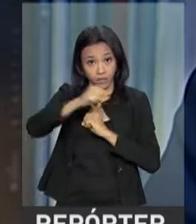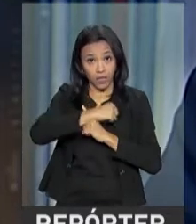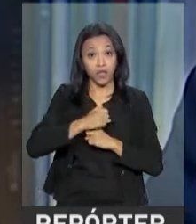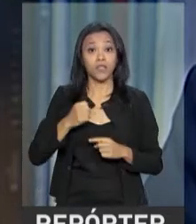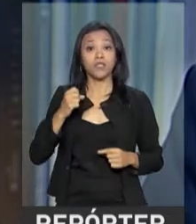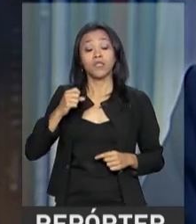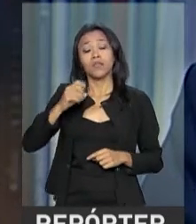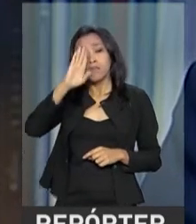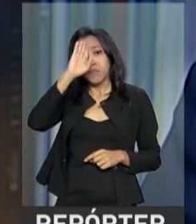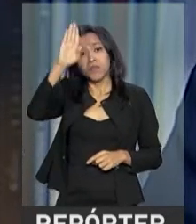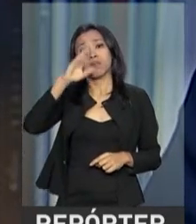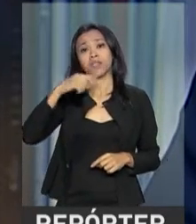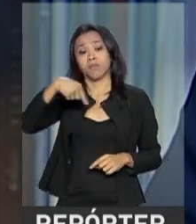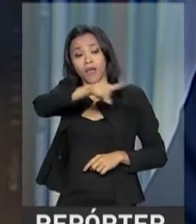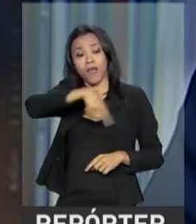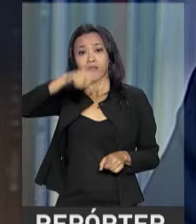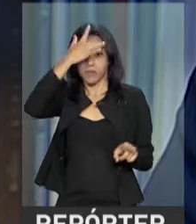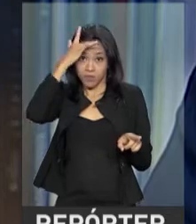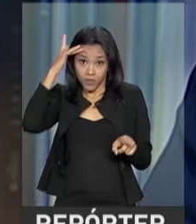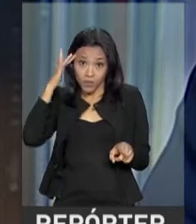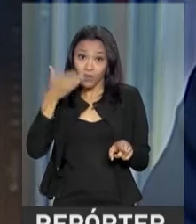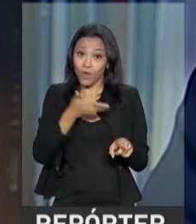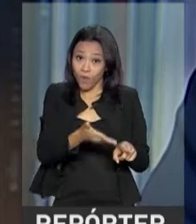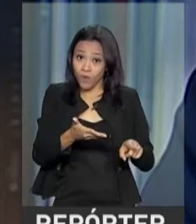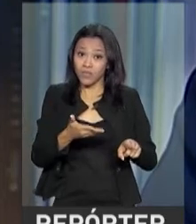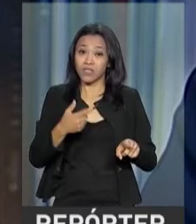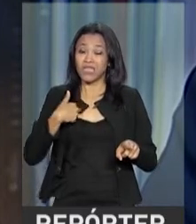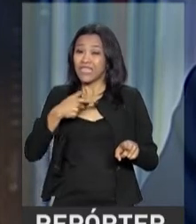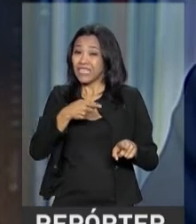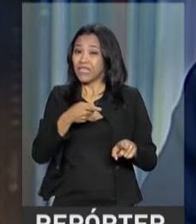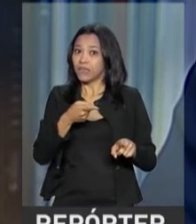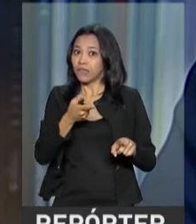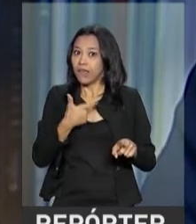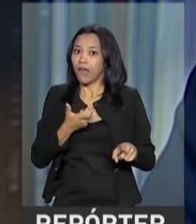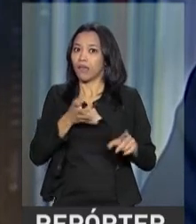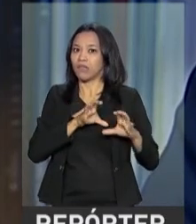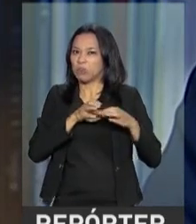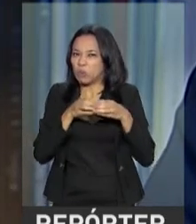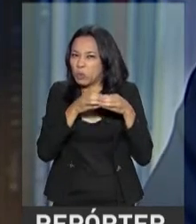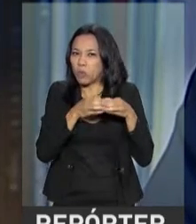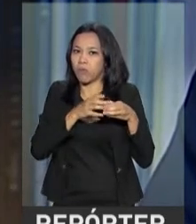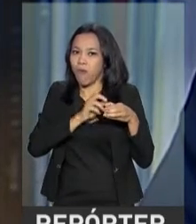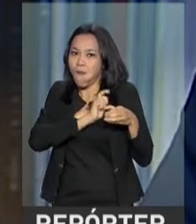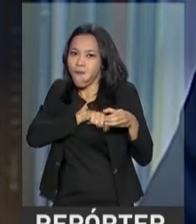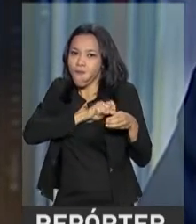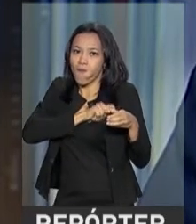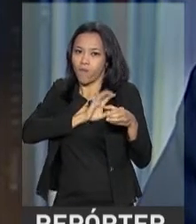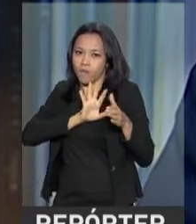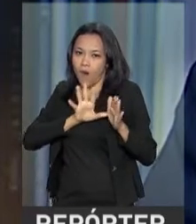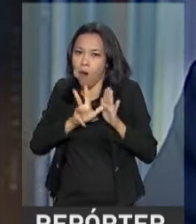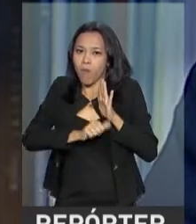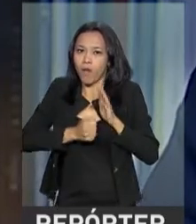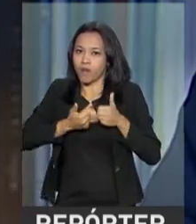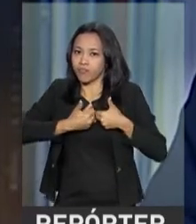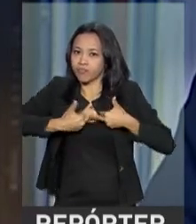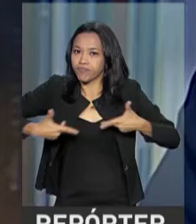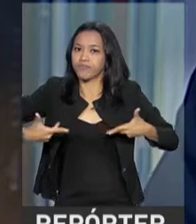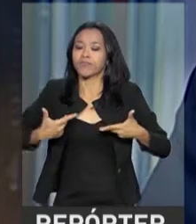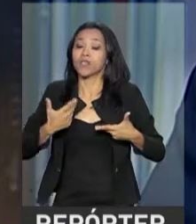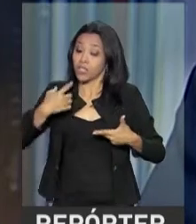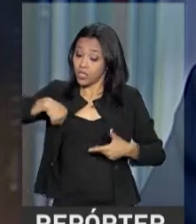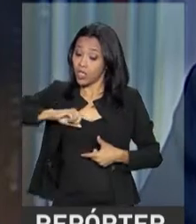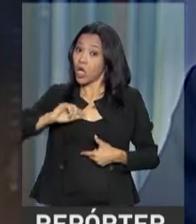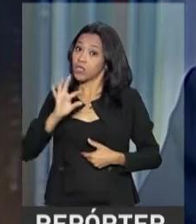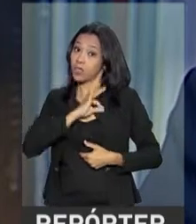essas pessoas que permanecem insistindo é nessa modalidade de crime de que nós estamos